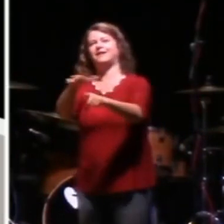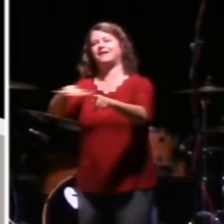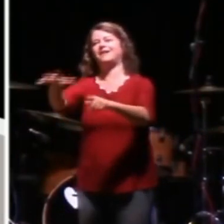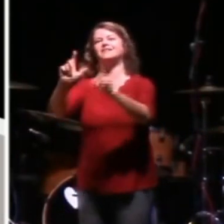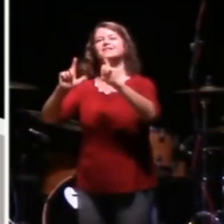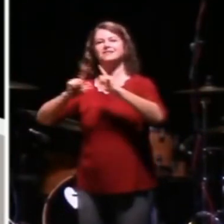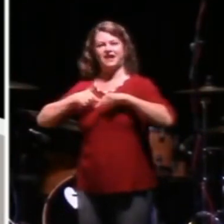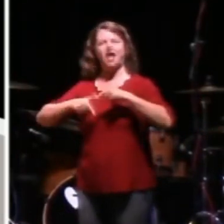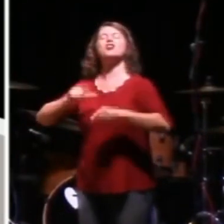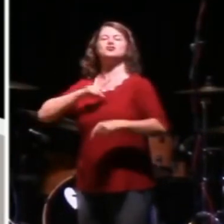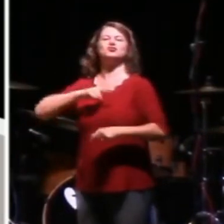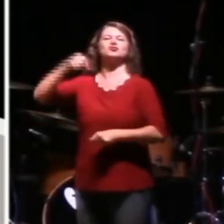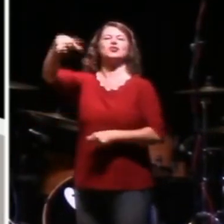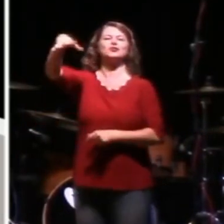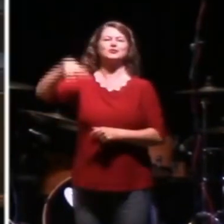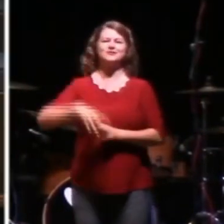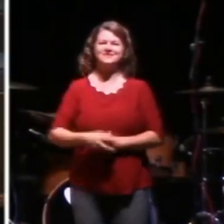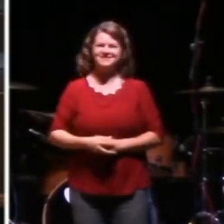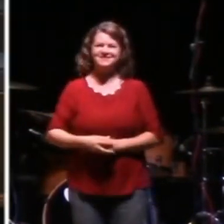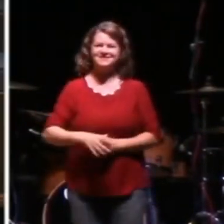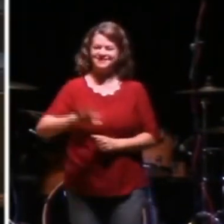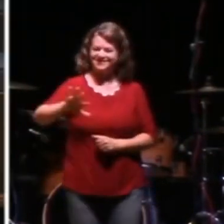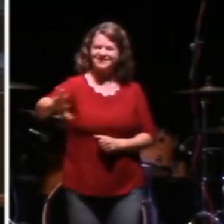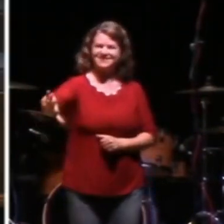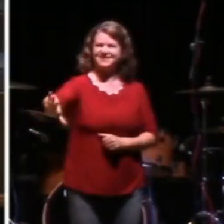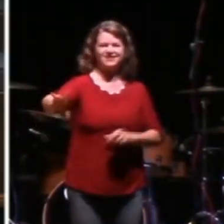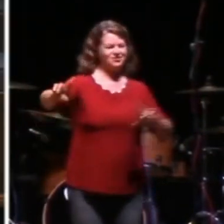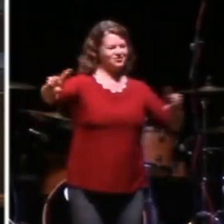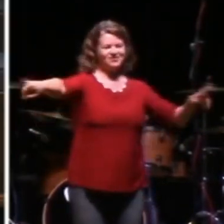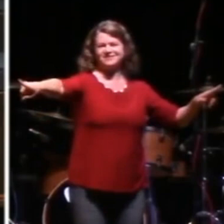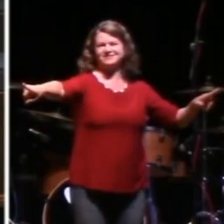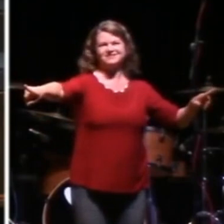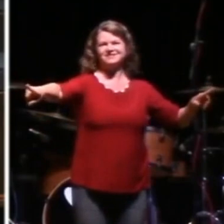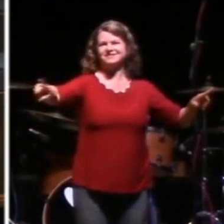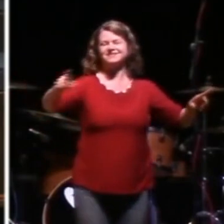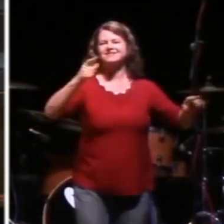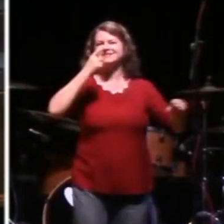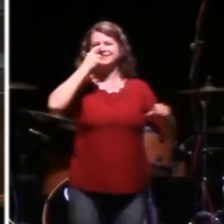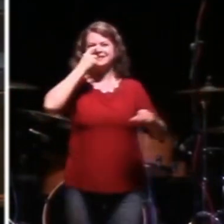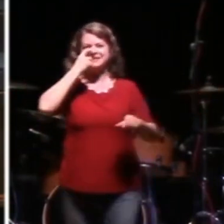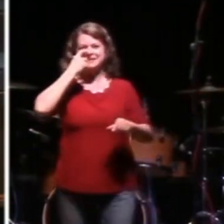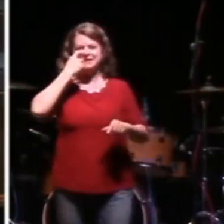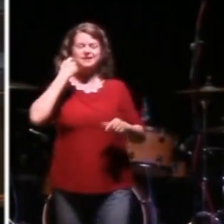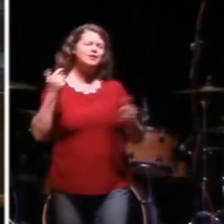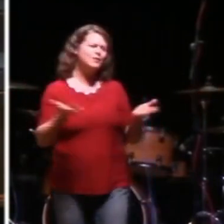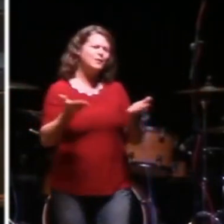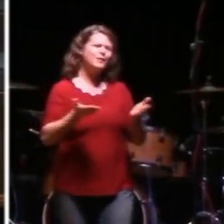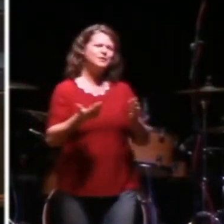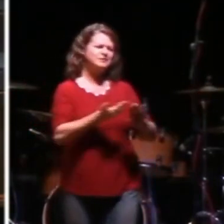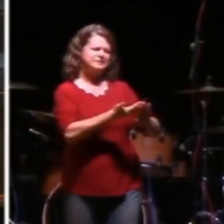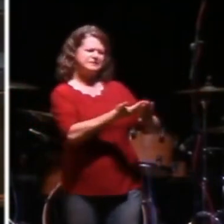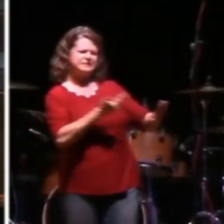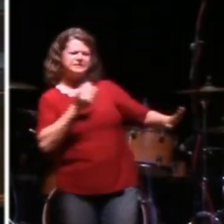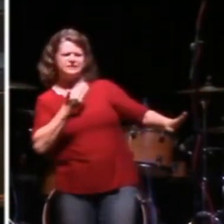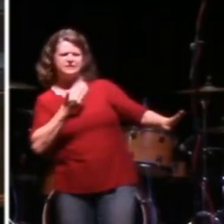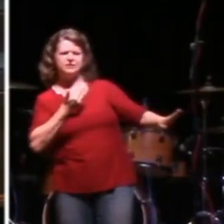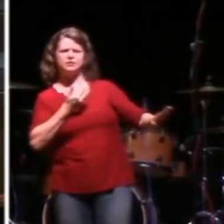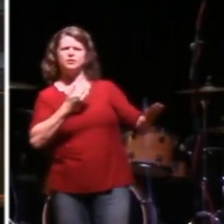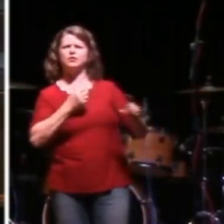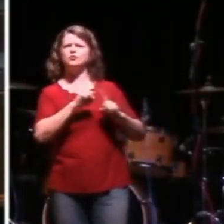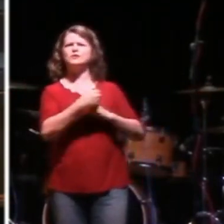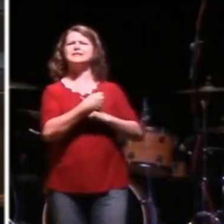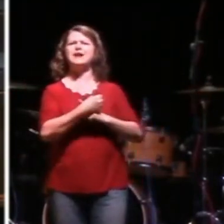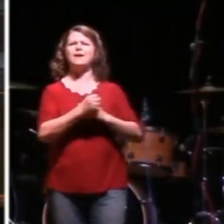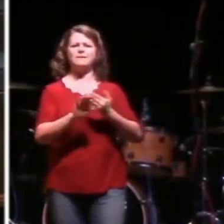habitava dá para tá parecendo que foram confinados o isolamento social distanciamento social não